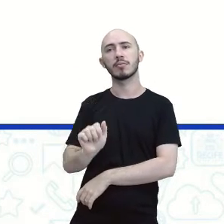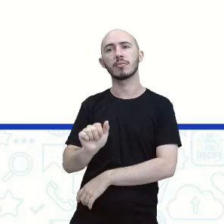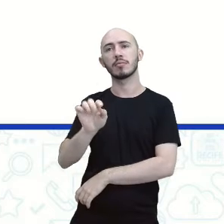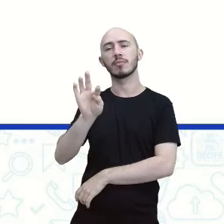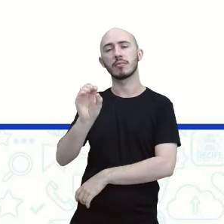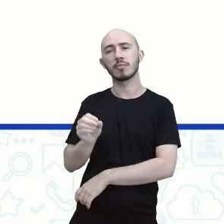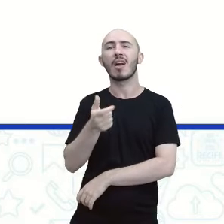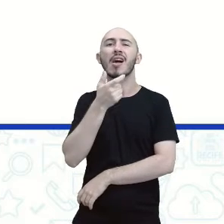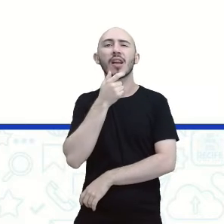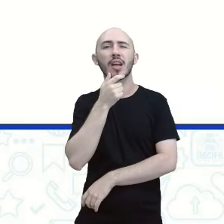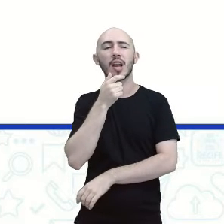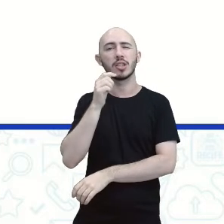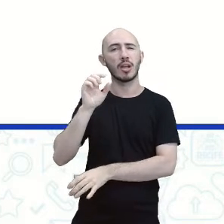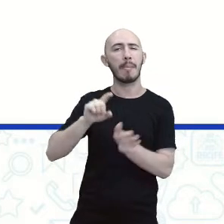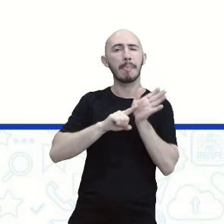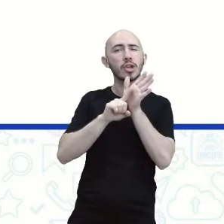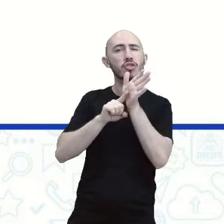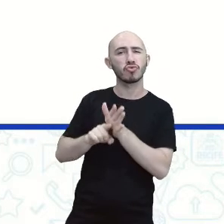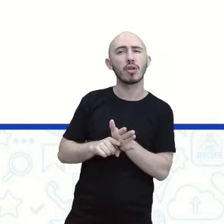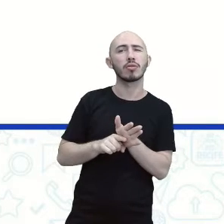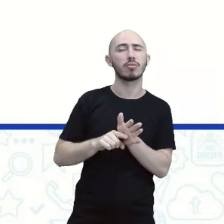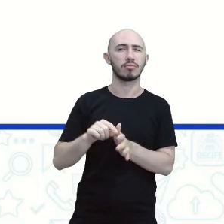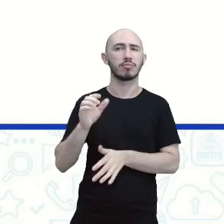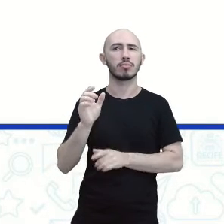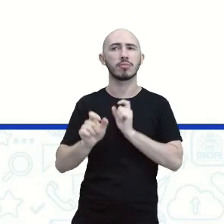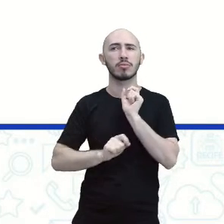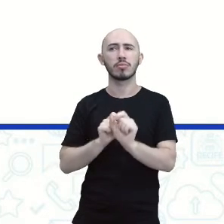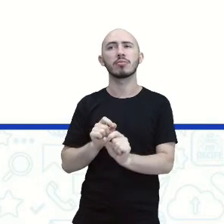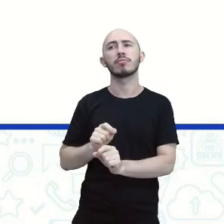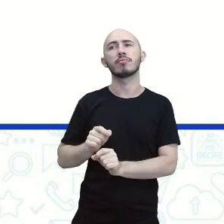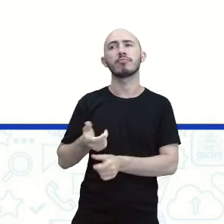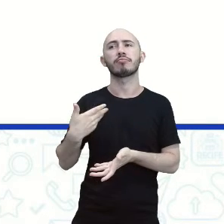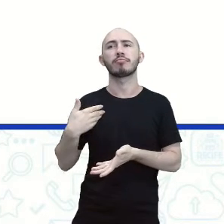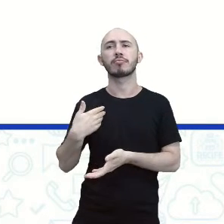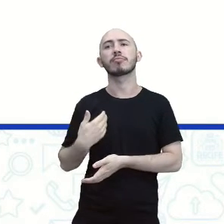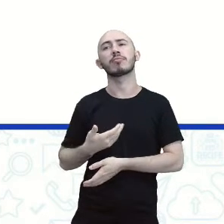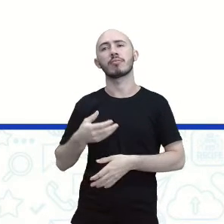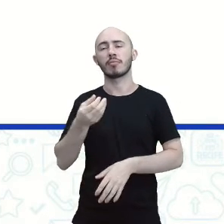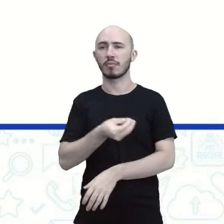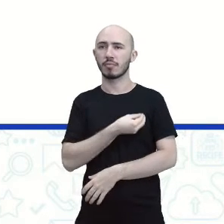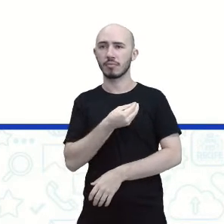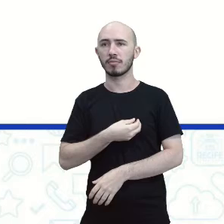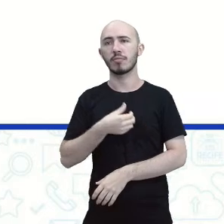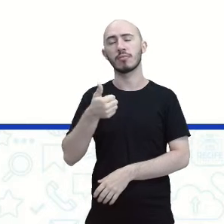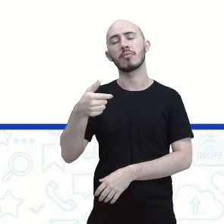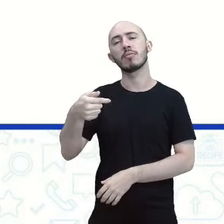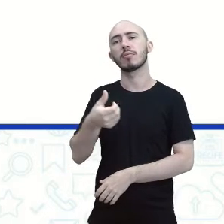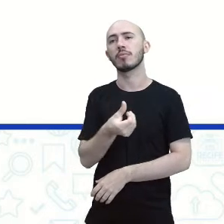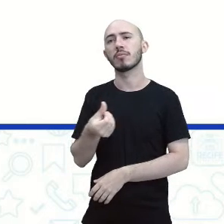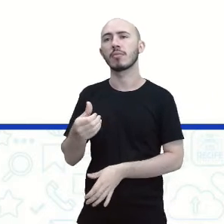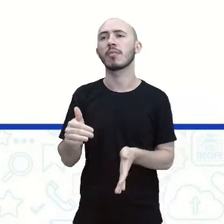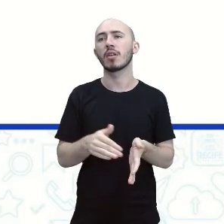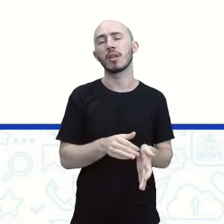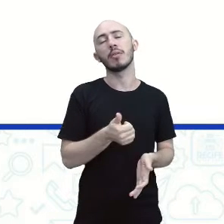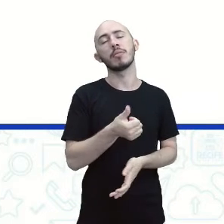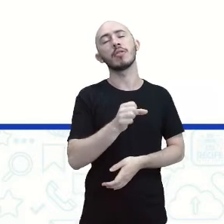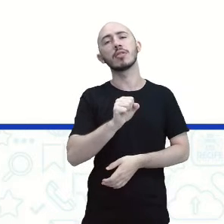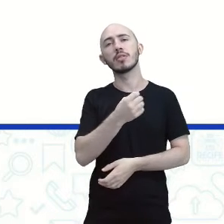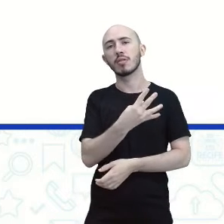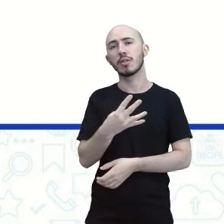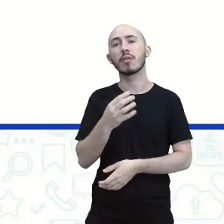Ele viveu aí, né, de 1766 até 1844. E o que foi que